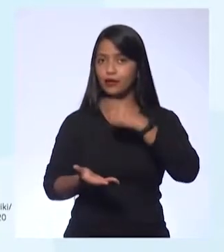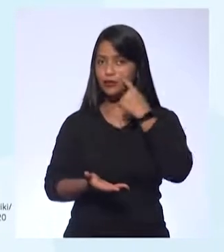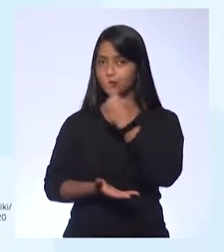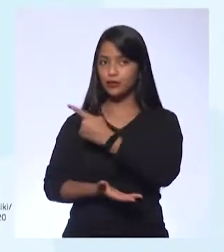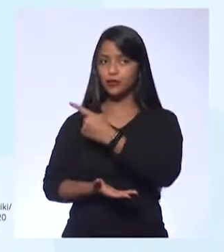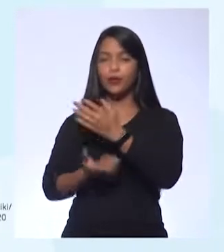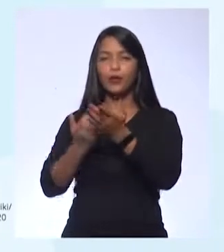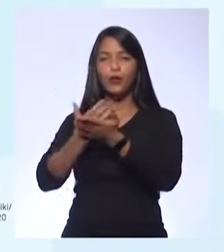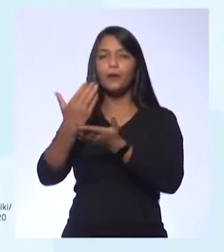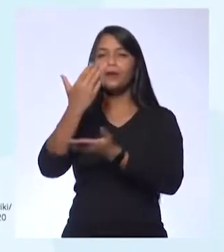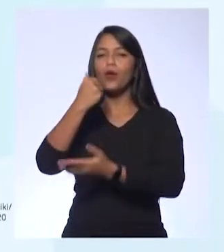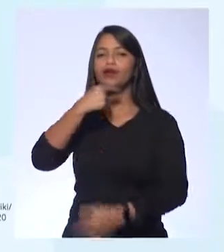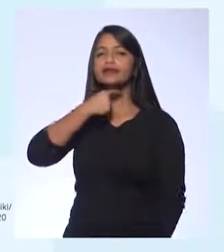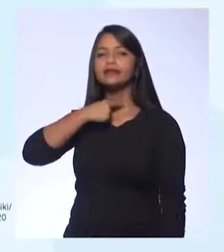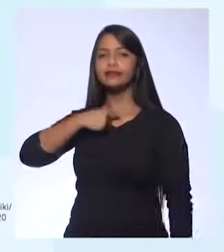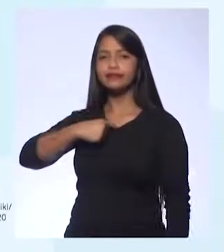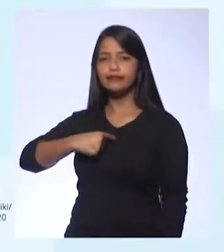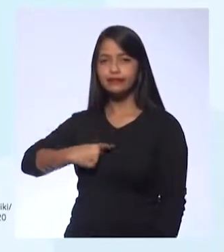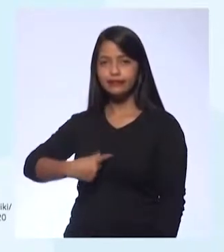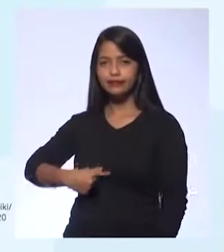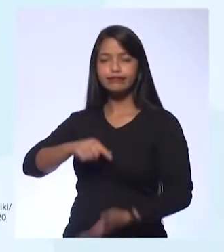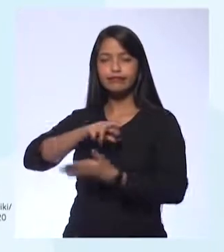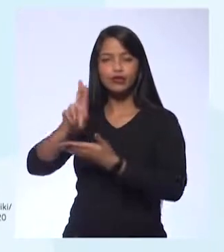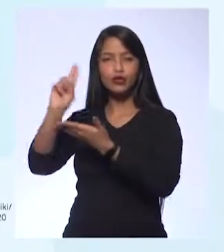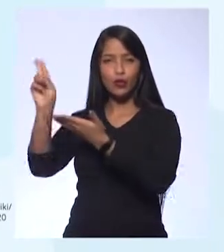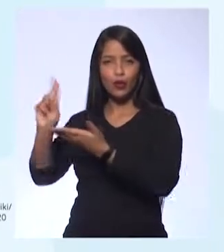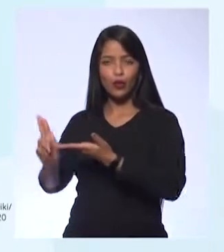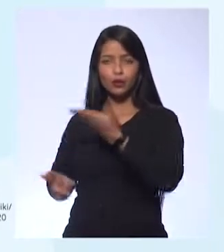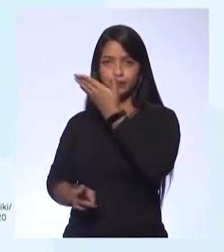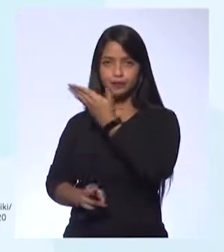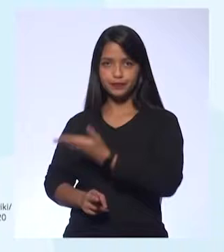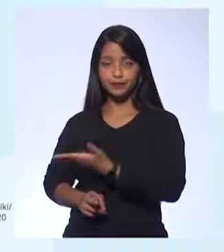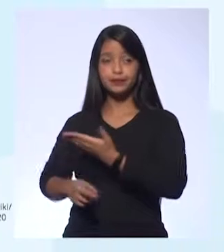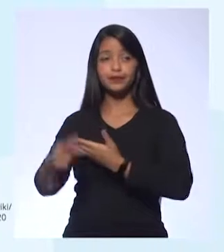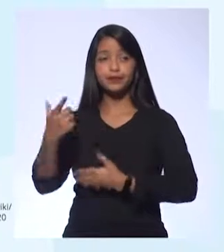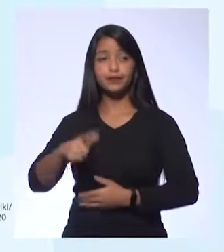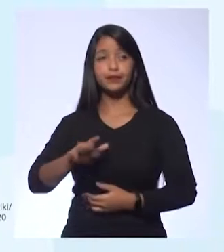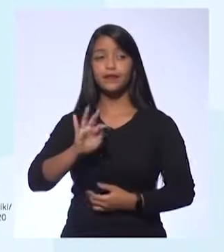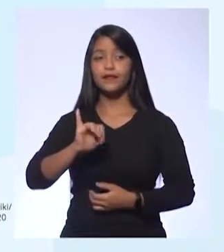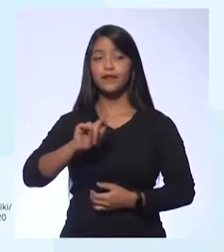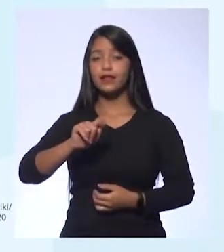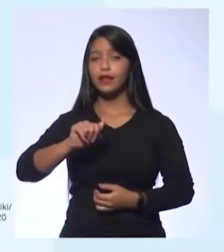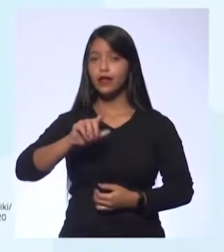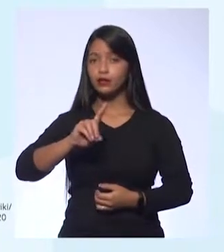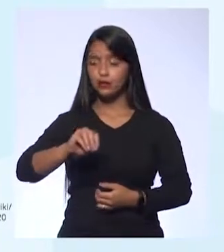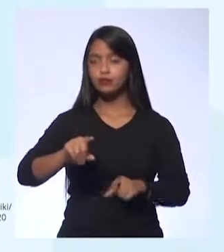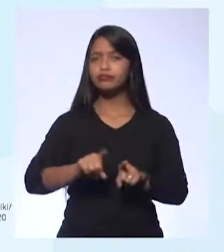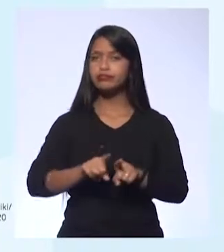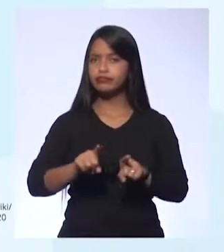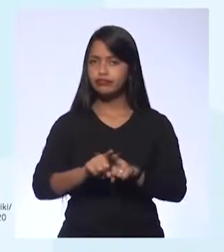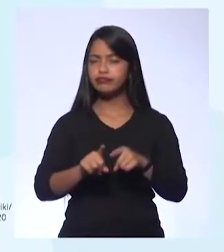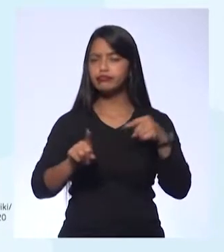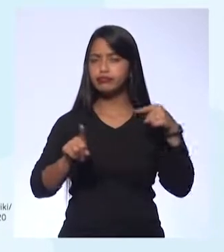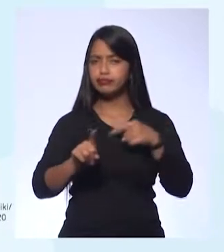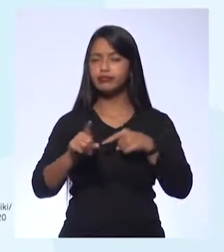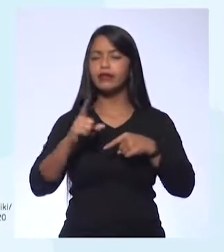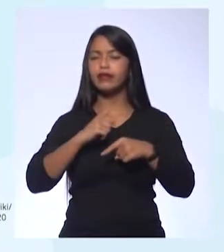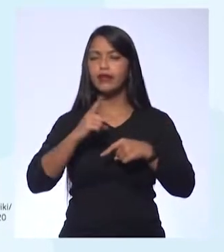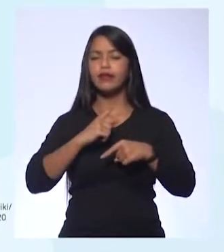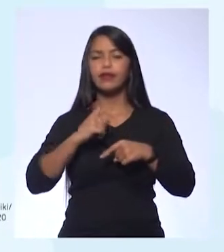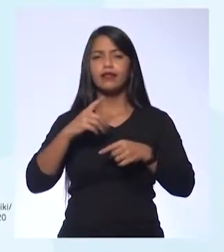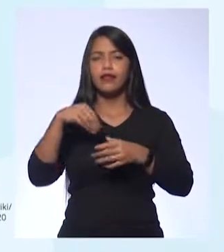boca, desceu o esôfago, faringe, esôfago. Aí tem o fígado aí também. O fígado tem uma glandulinha que vai